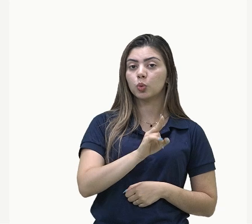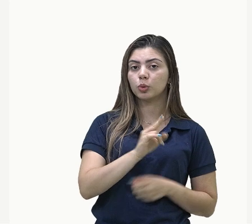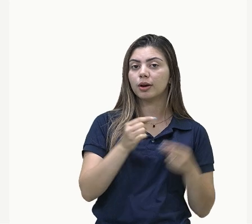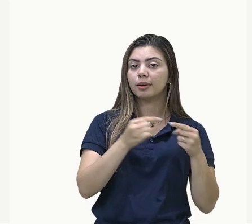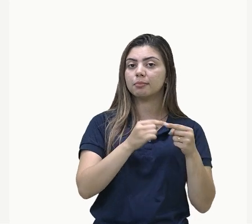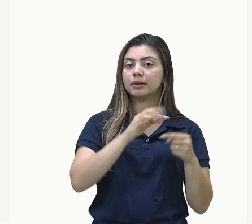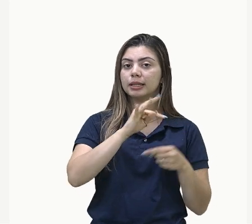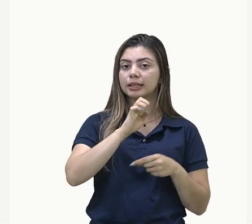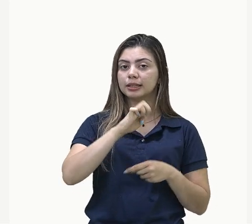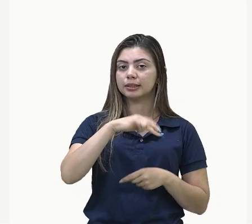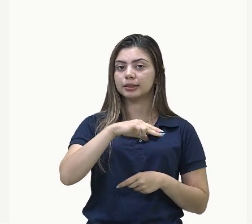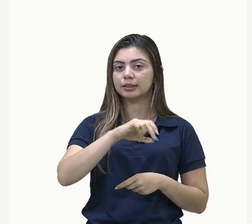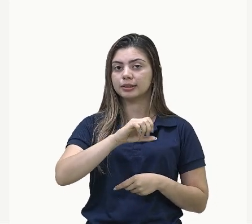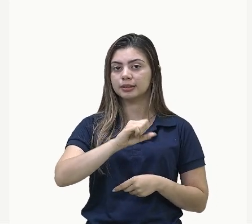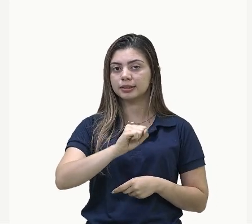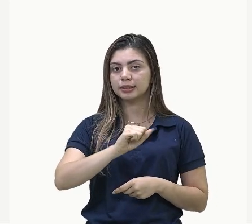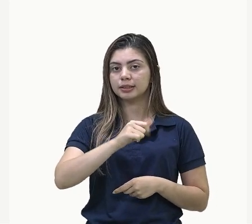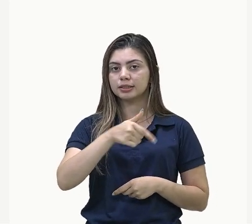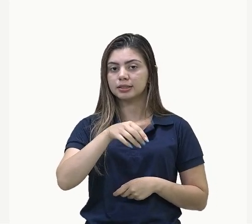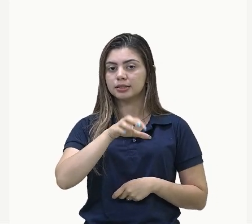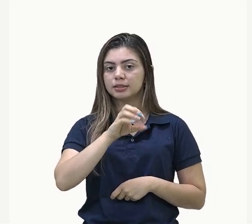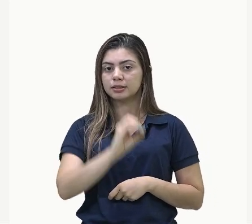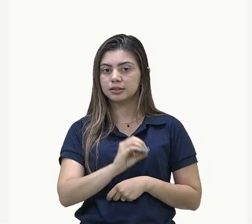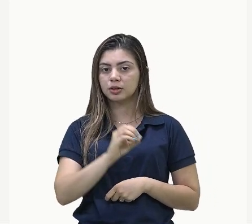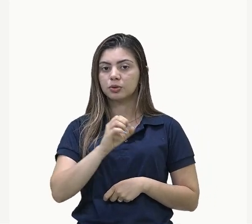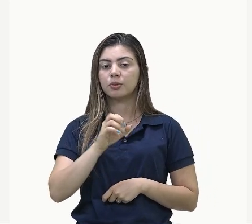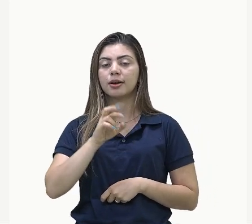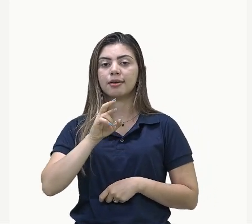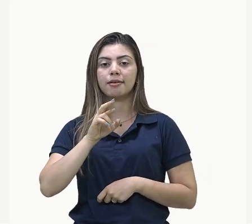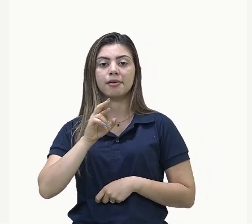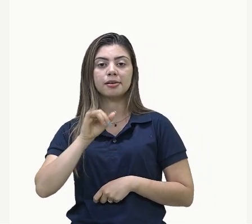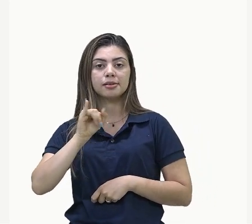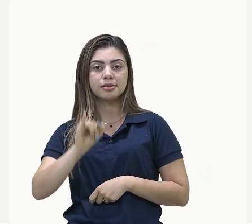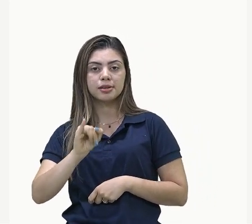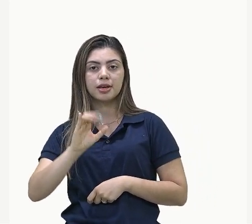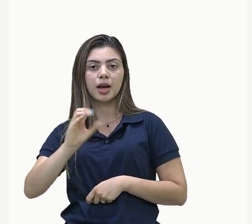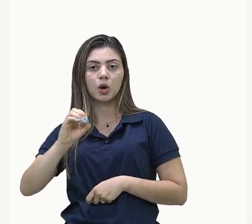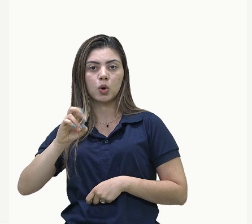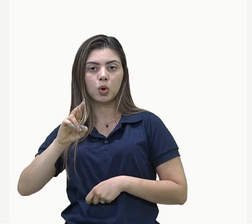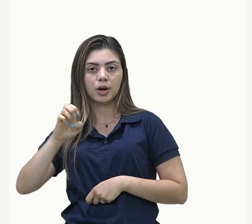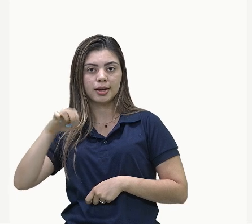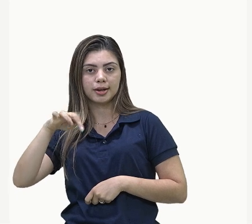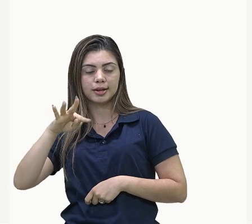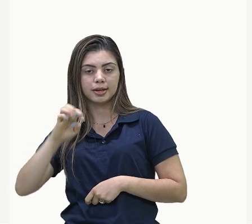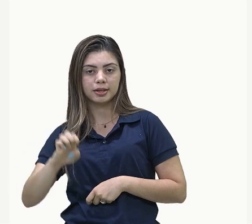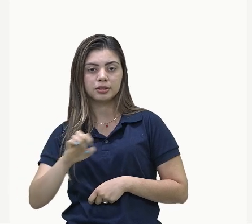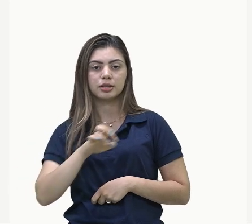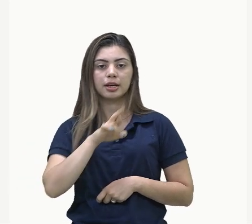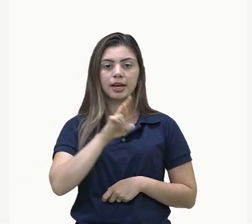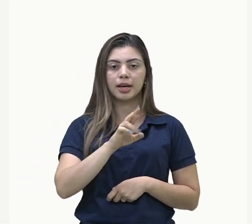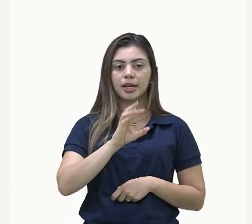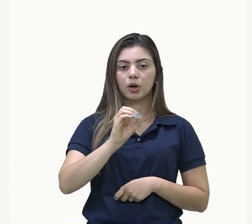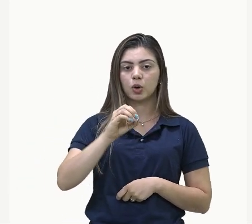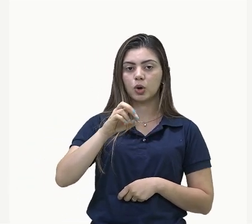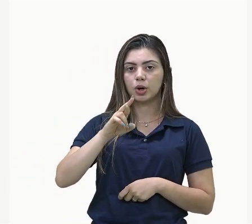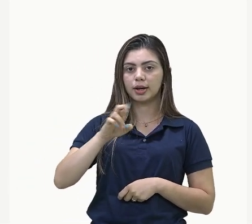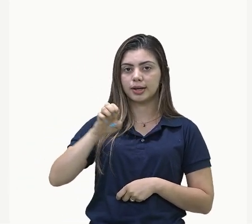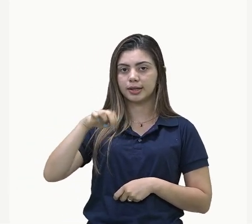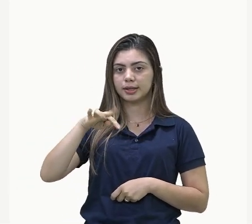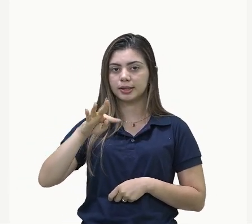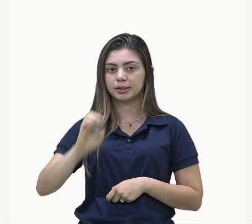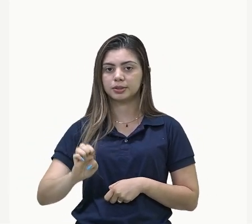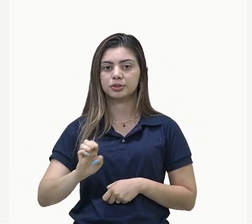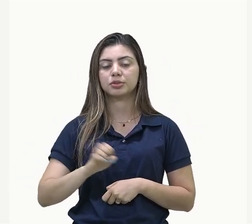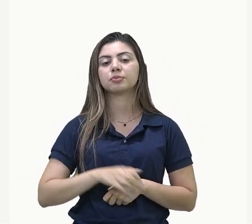tensão, I é a corrente e R é a resistência. Qual é a aplicação prática?